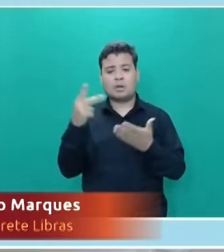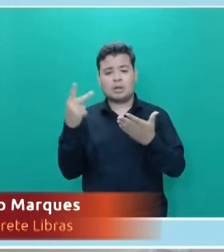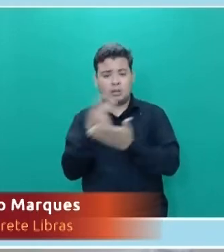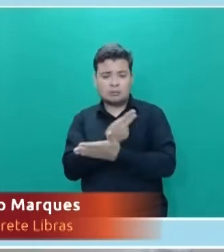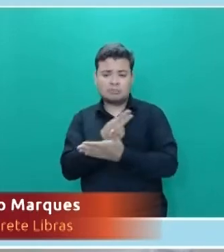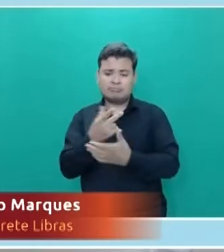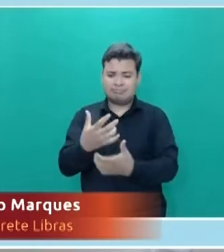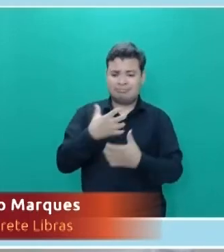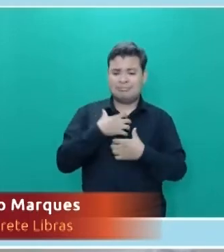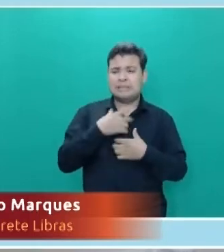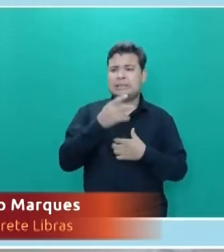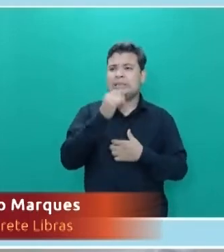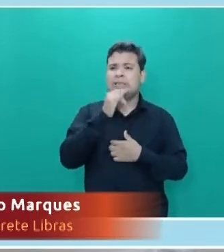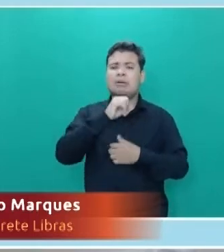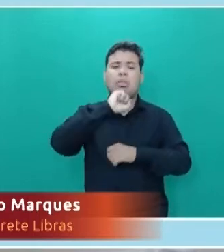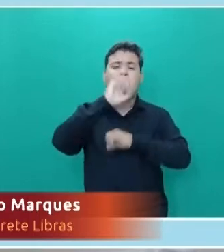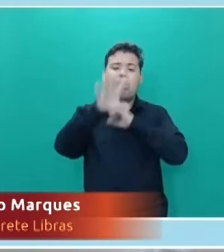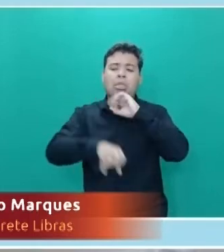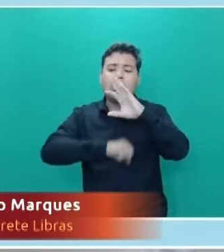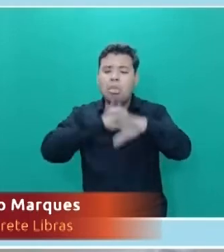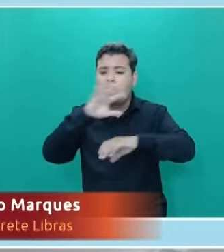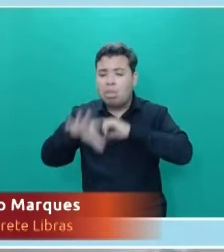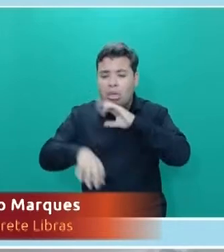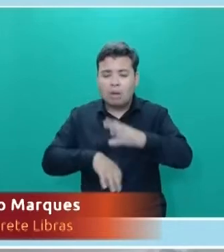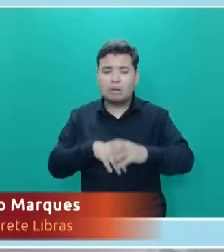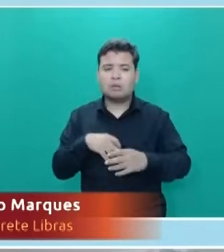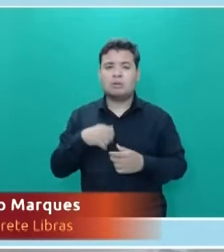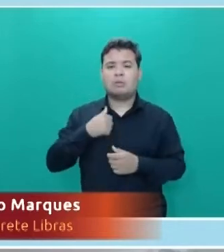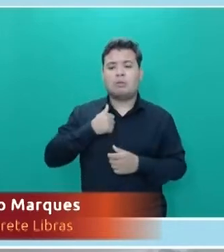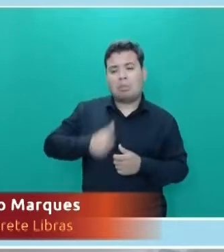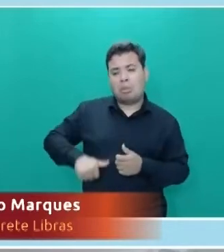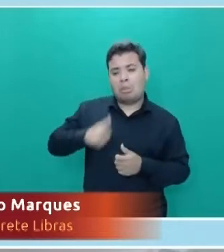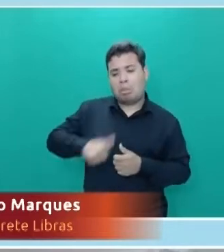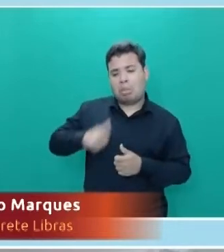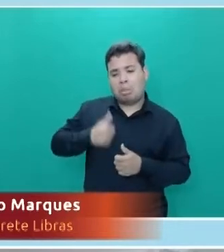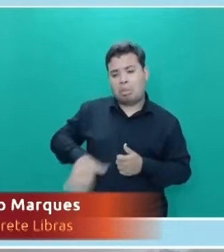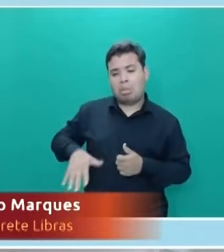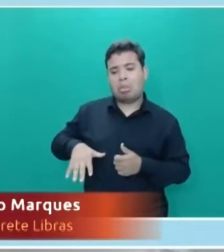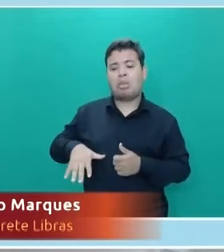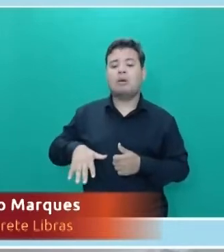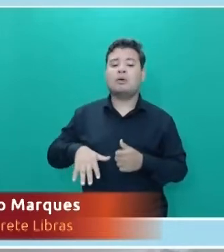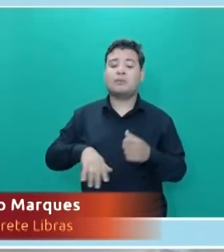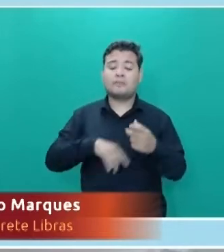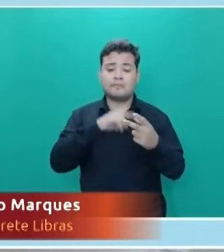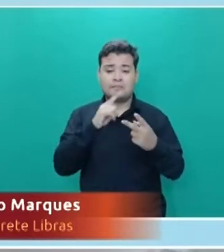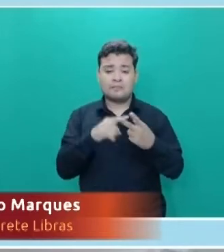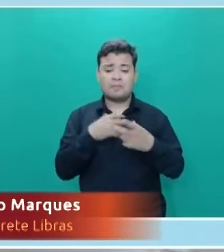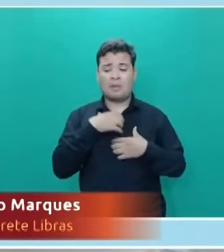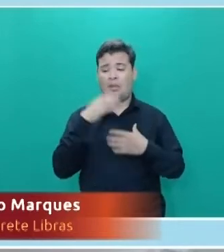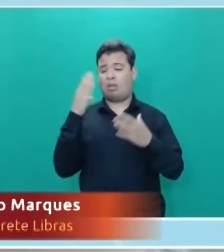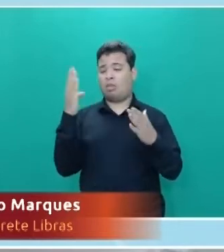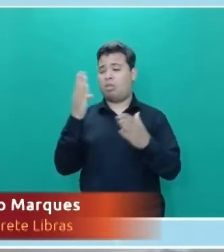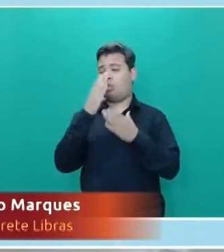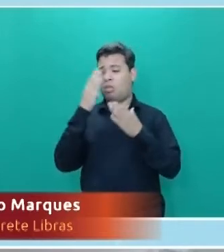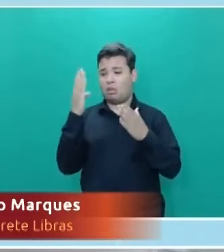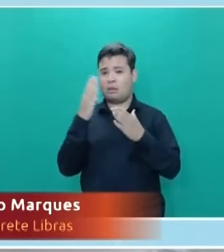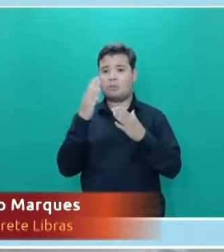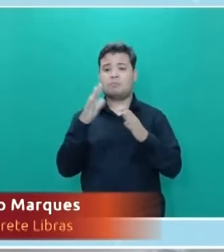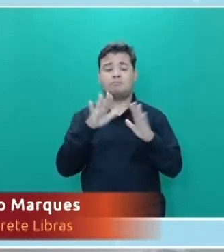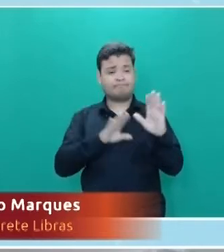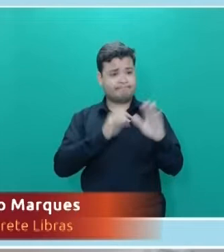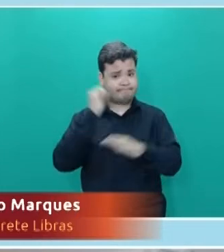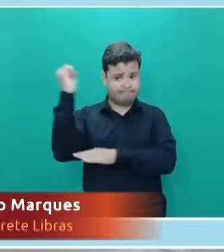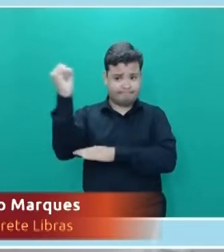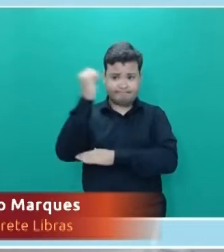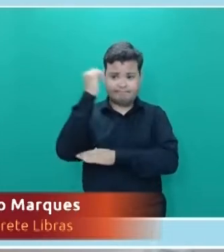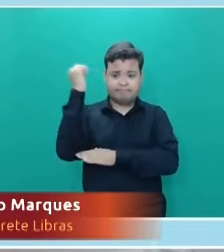como vômito, diarreia, mal-estar ou sinais meníngeos, eles são graves. Todas as